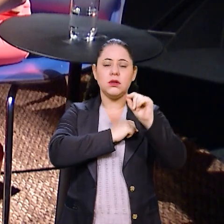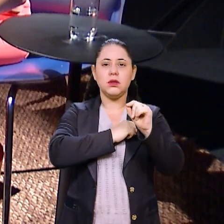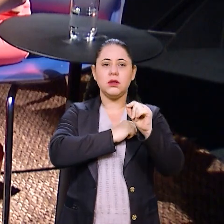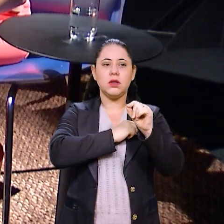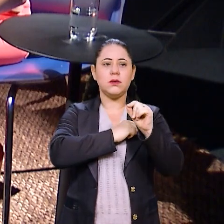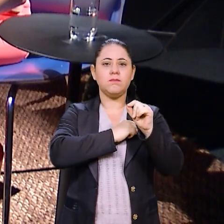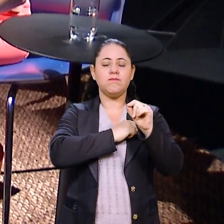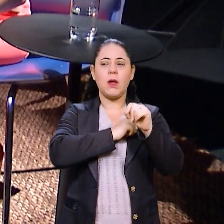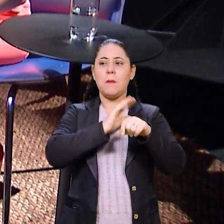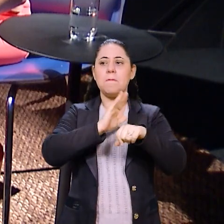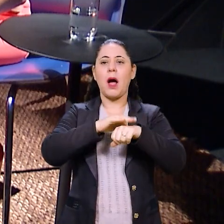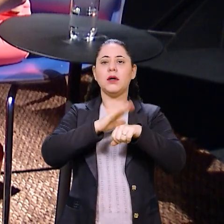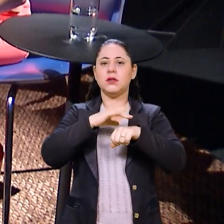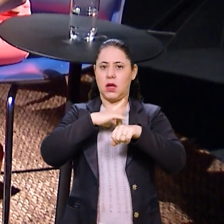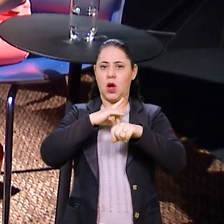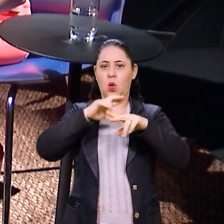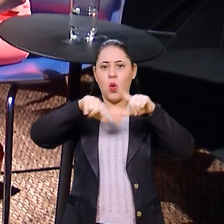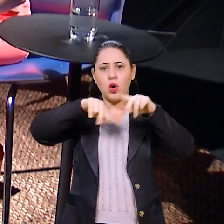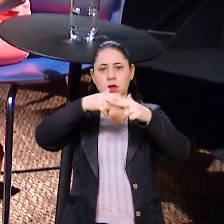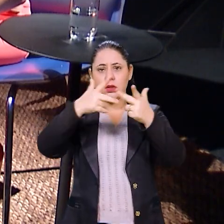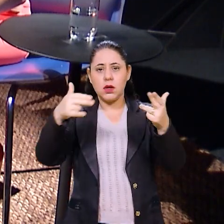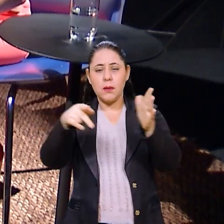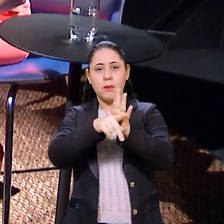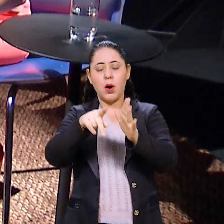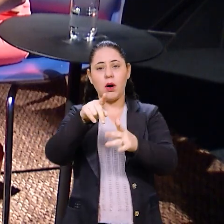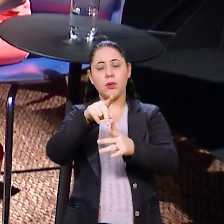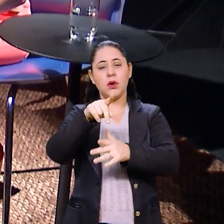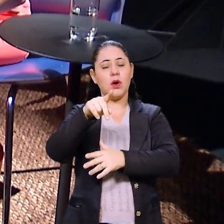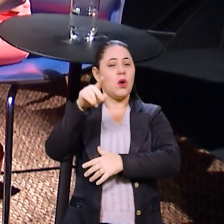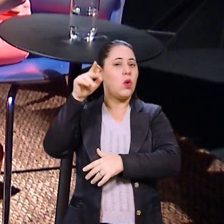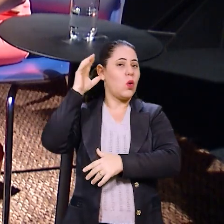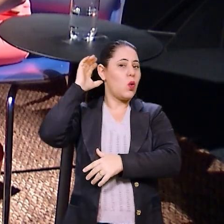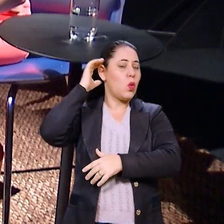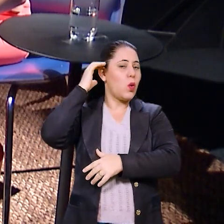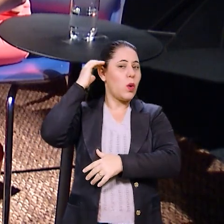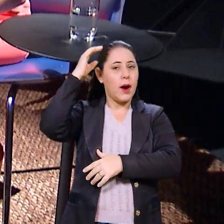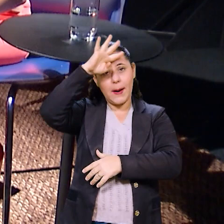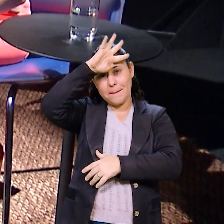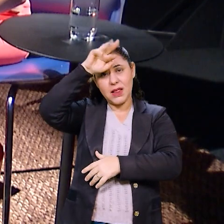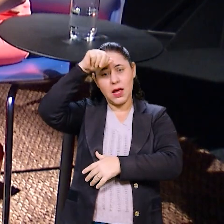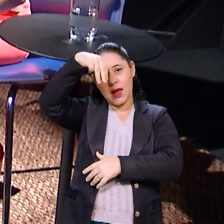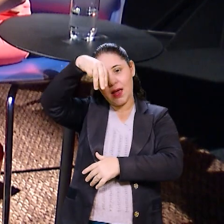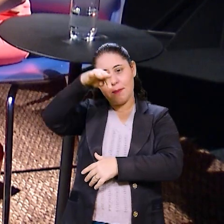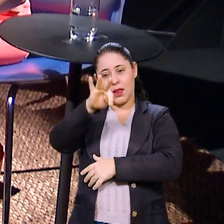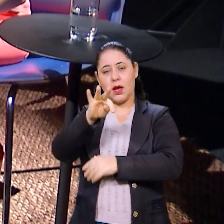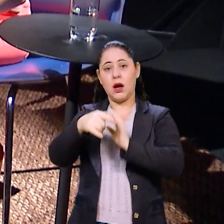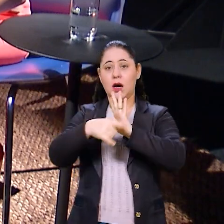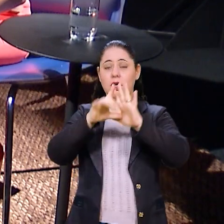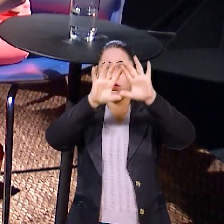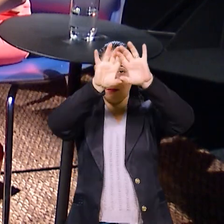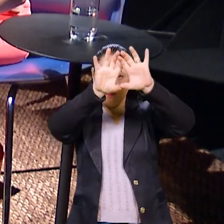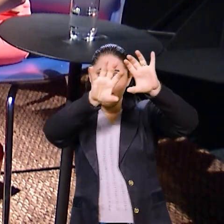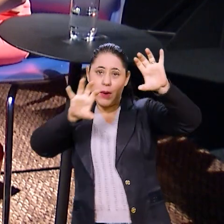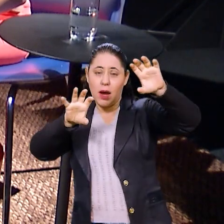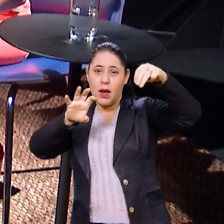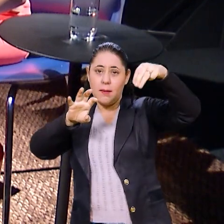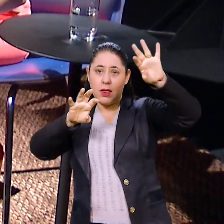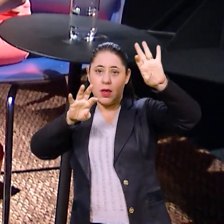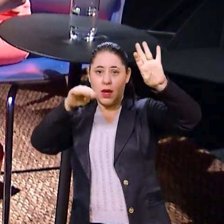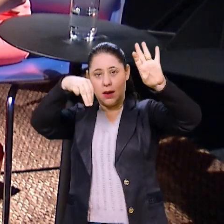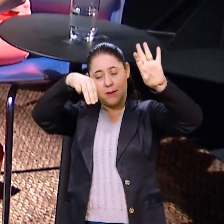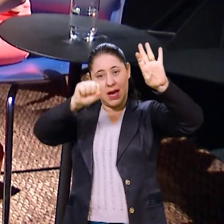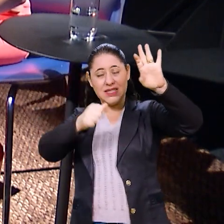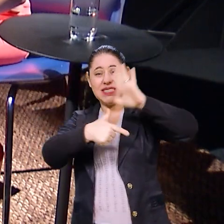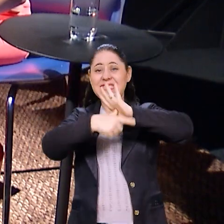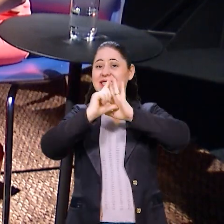sabemos que a maior parte do acervo é do Mato Grosso, que antes da divisão